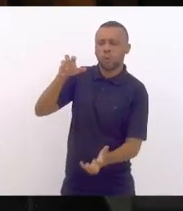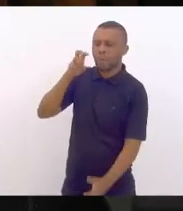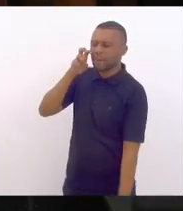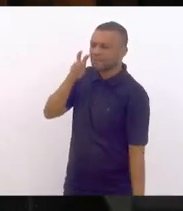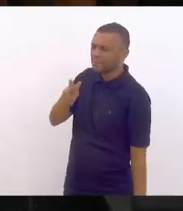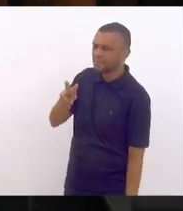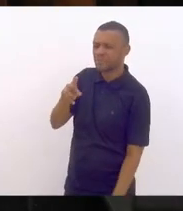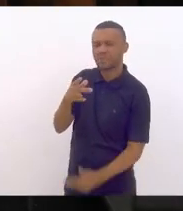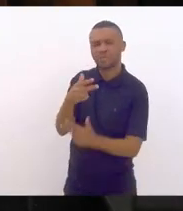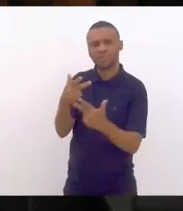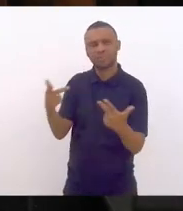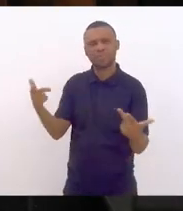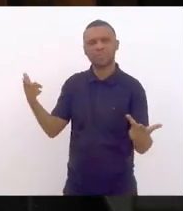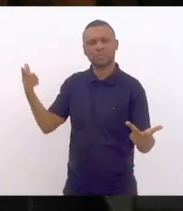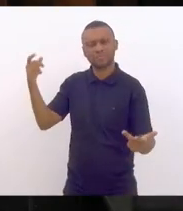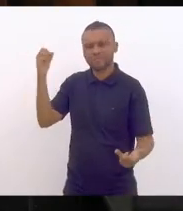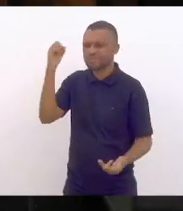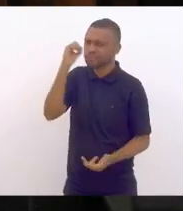mesquinho